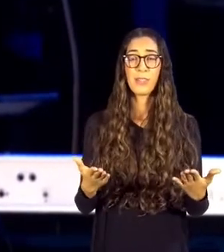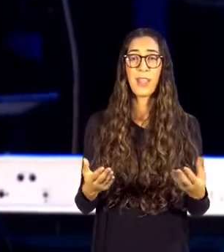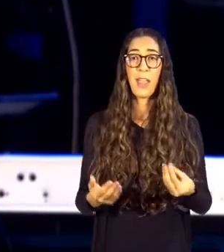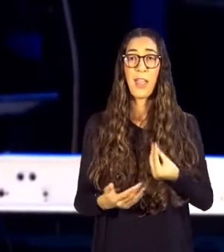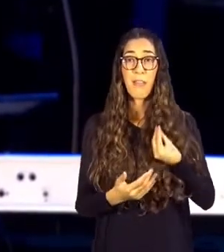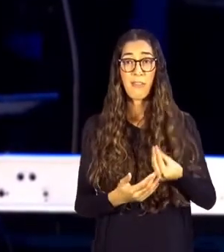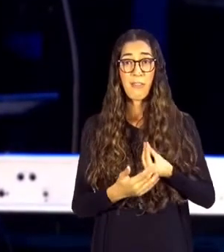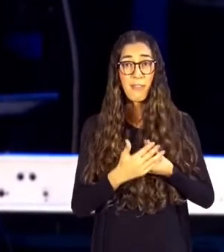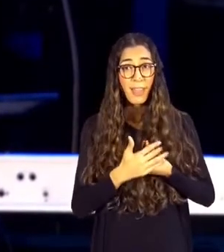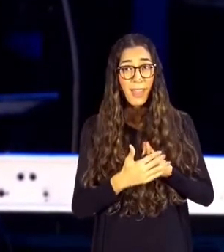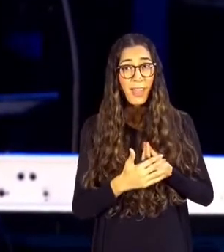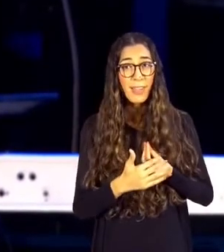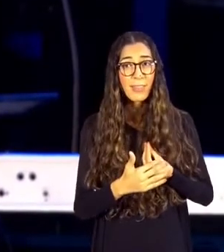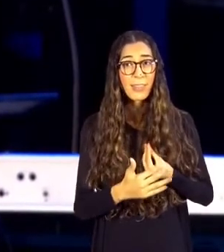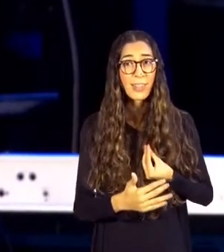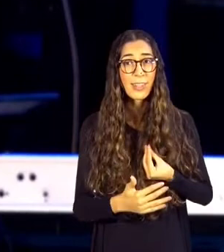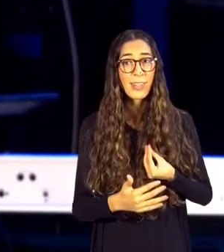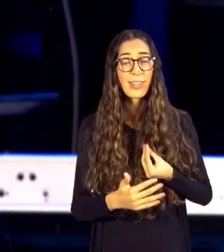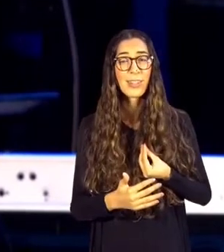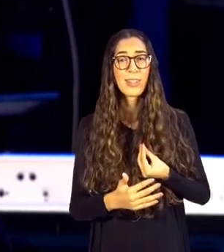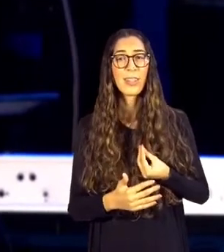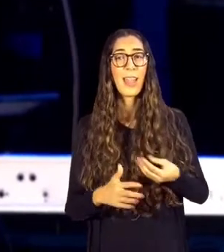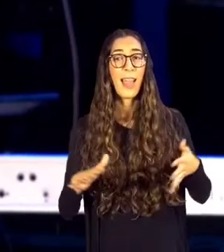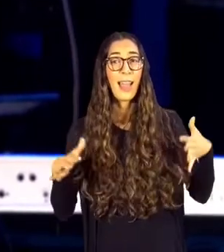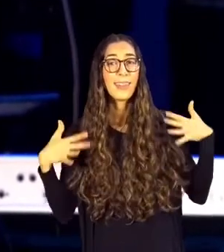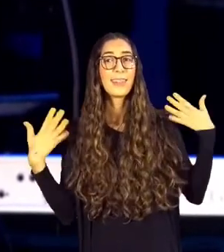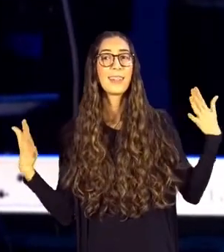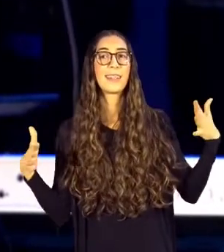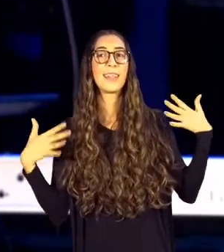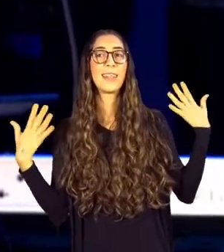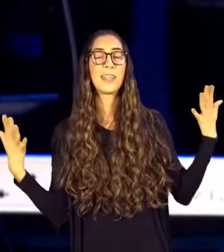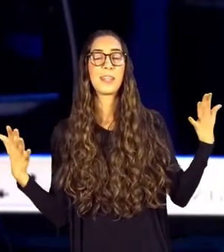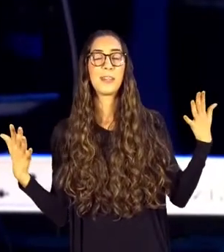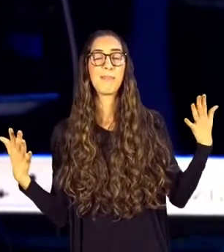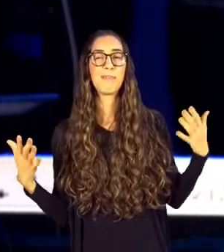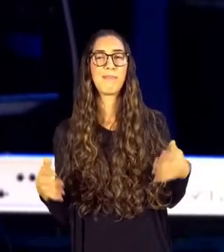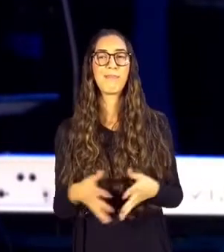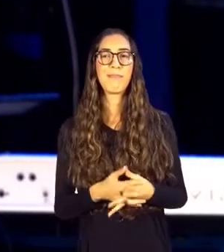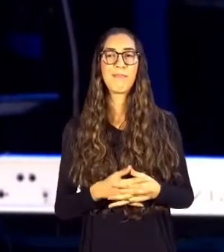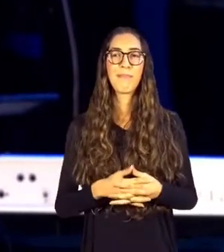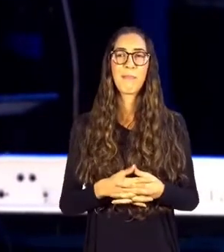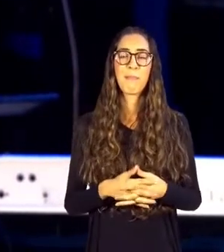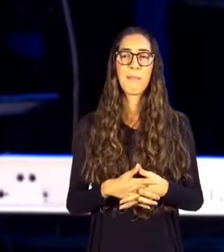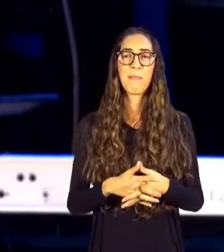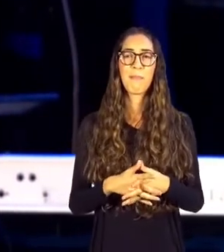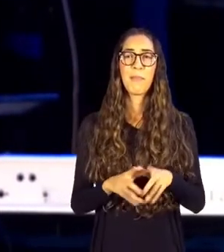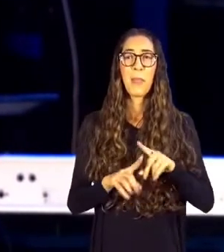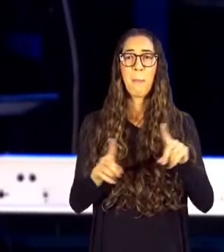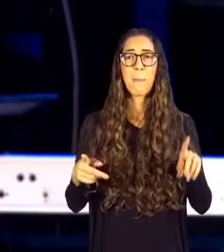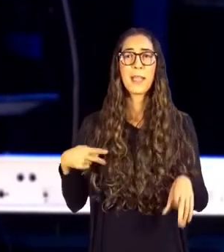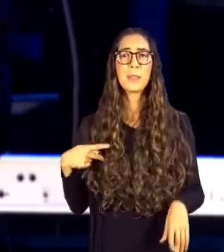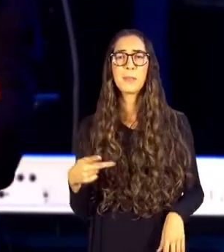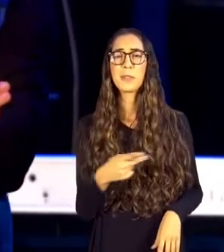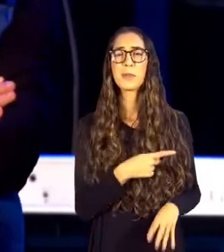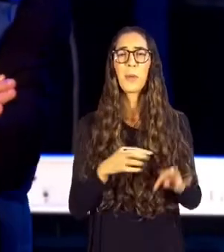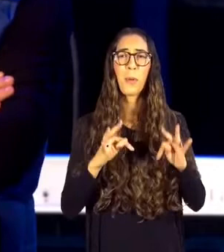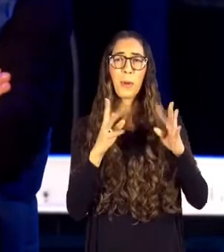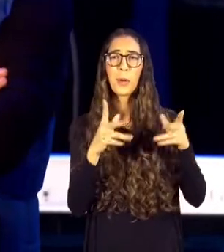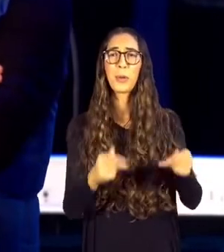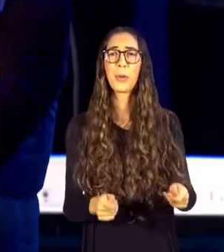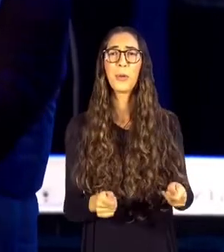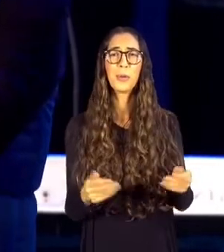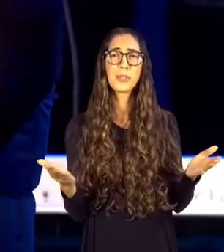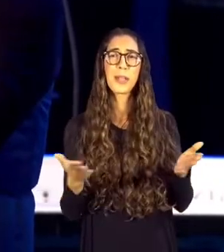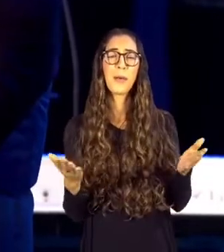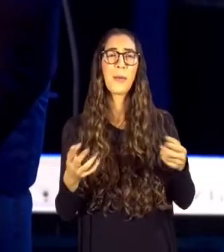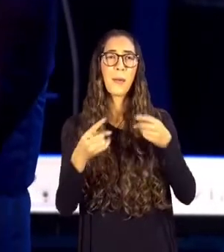mundo de máscara. Mas... não interessa. No meio do furacão, eu estou glorificando a Deus. Eu vou fazer um